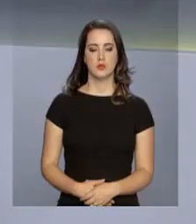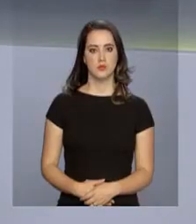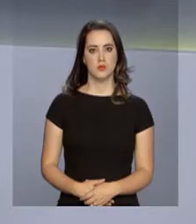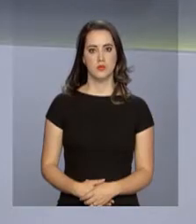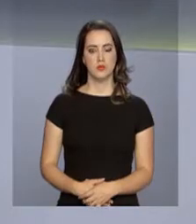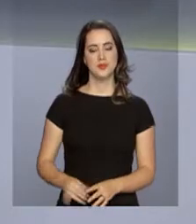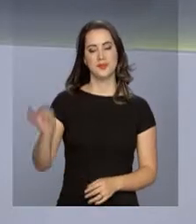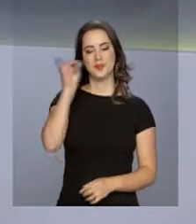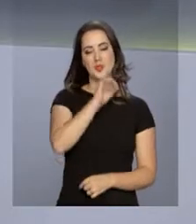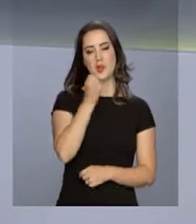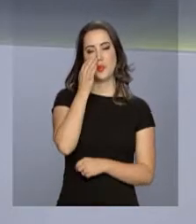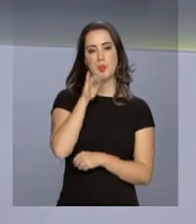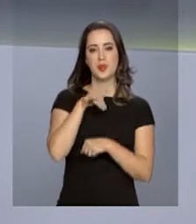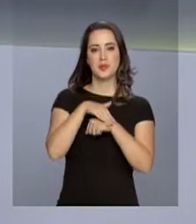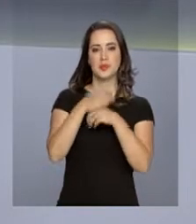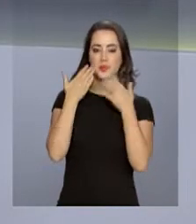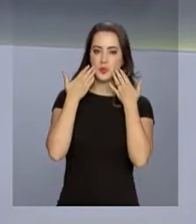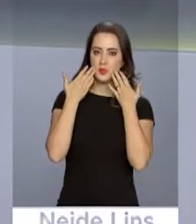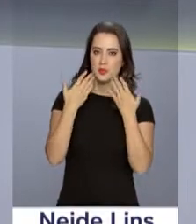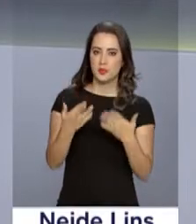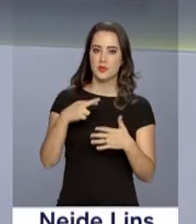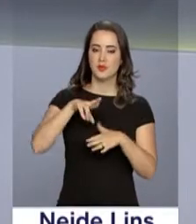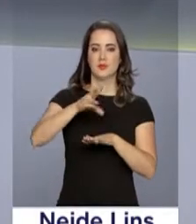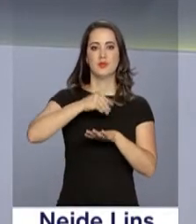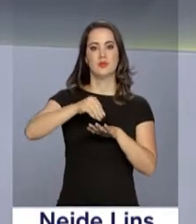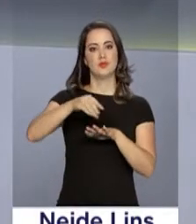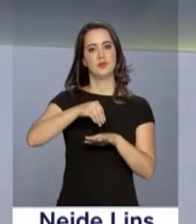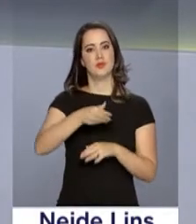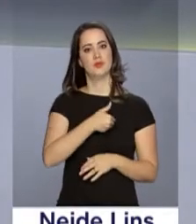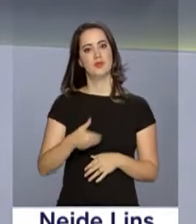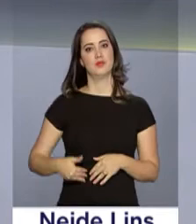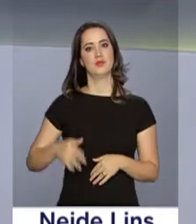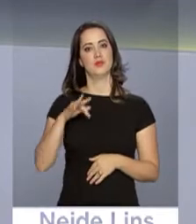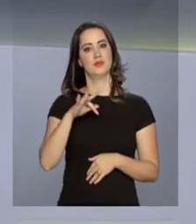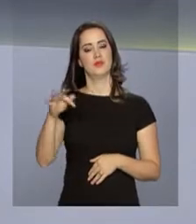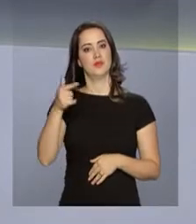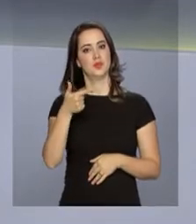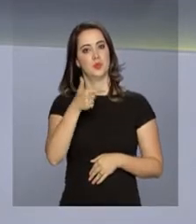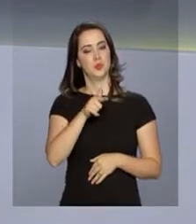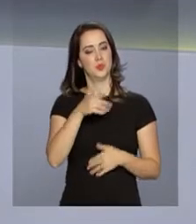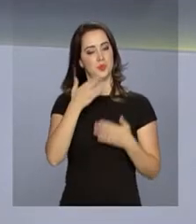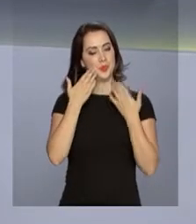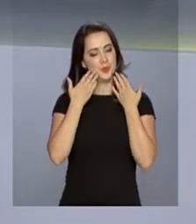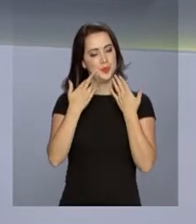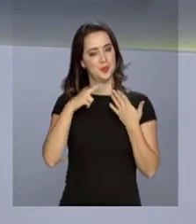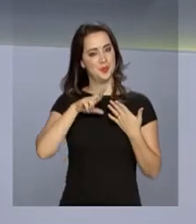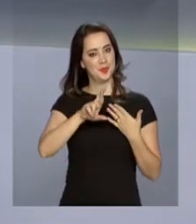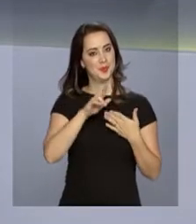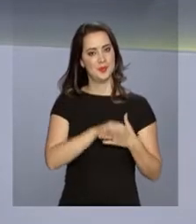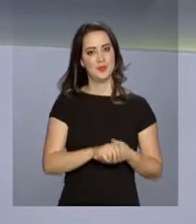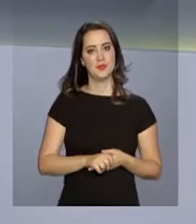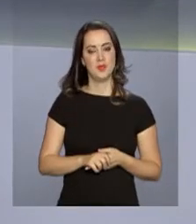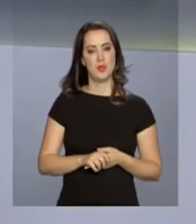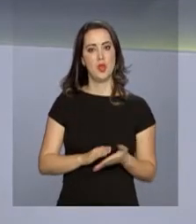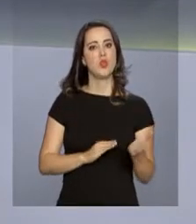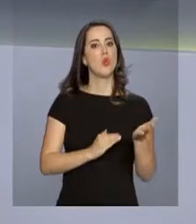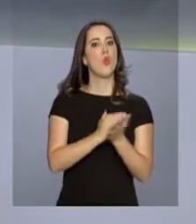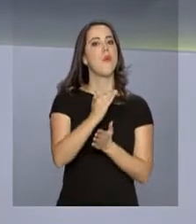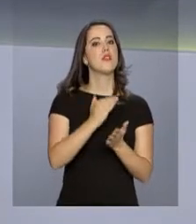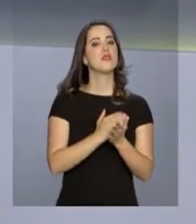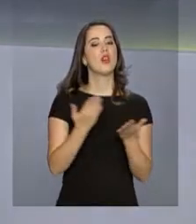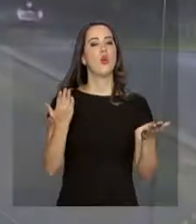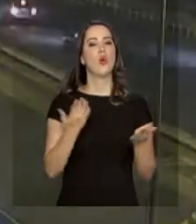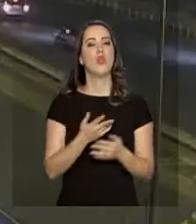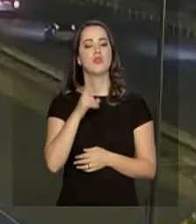olá boa noite estamos no ar com as notícias do governo federal e mais uma edição do repórter ele br a gente